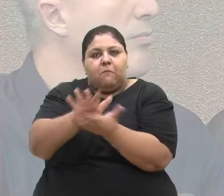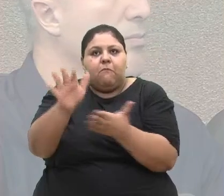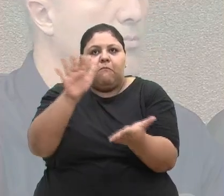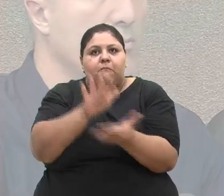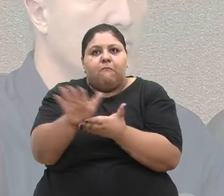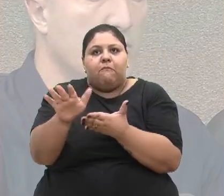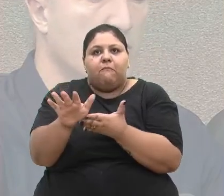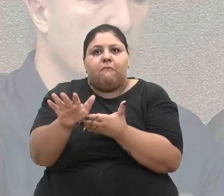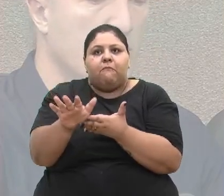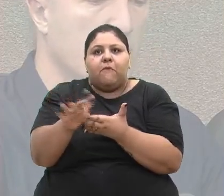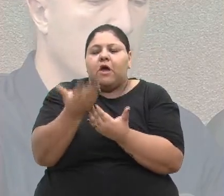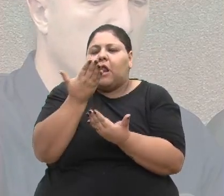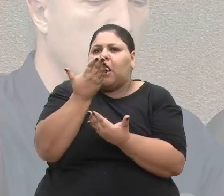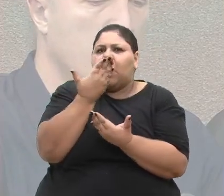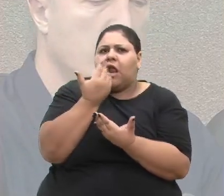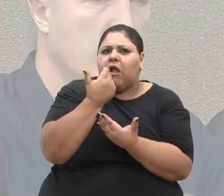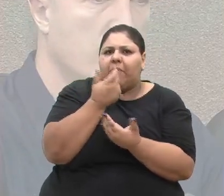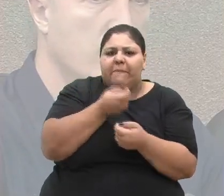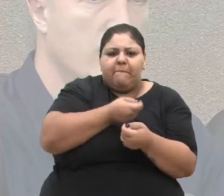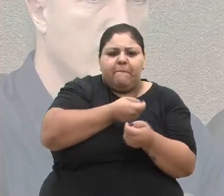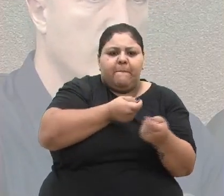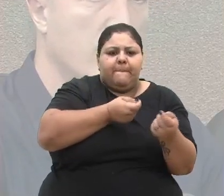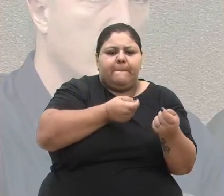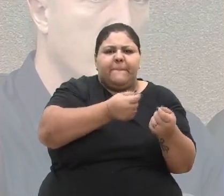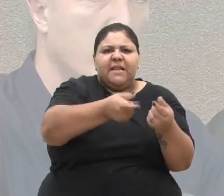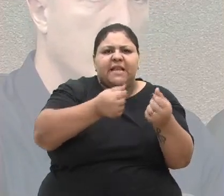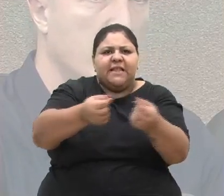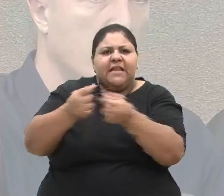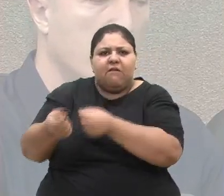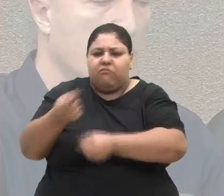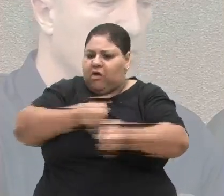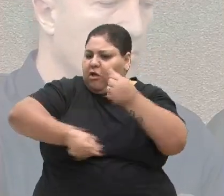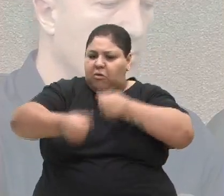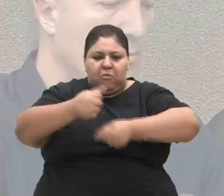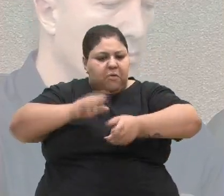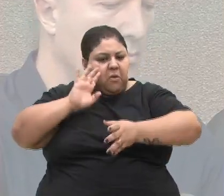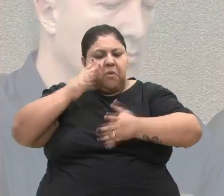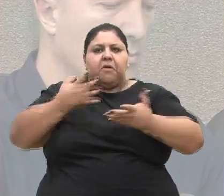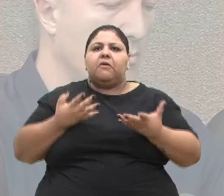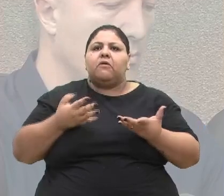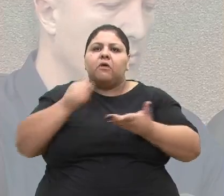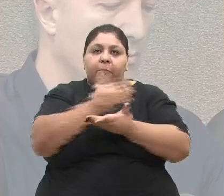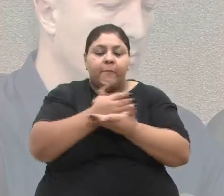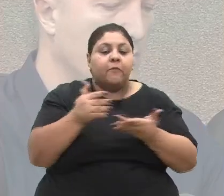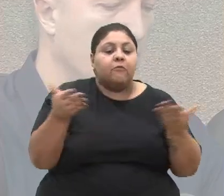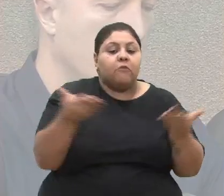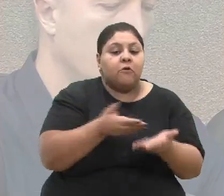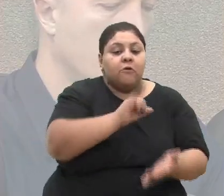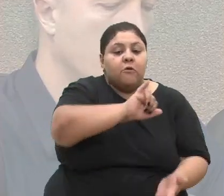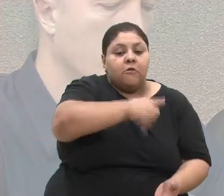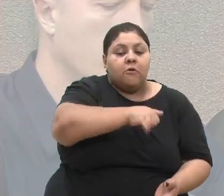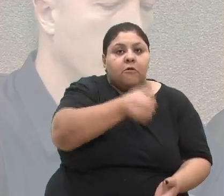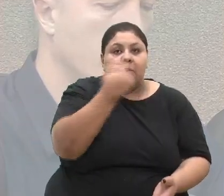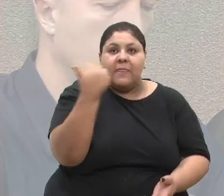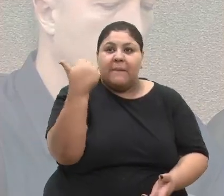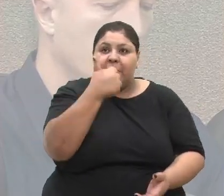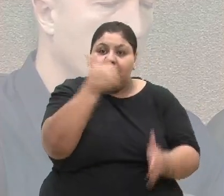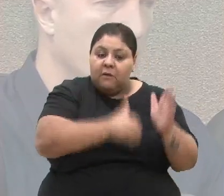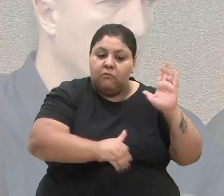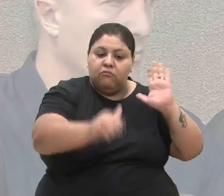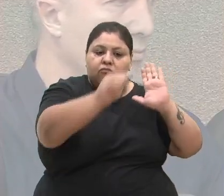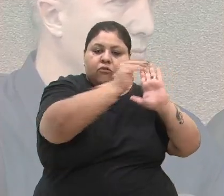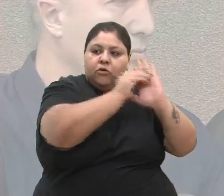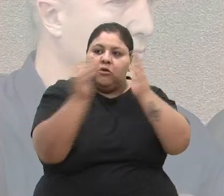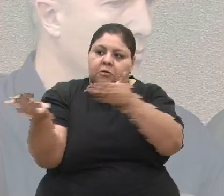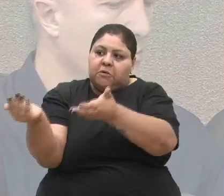a lancheria, a bilheteria, enfim, a economia funcionando. E a partir de agora, a Juventude na primeira divisão, vamos